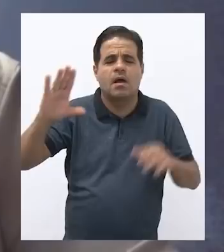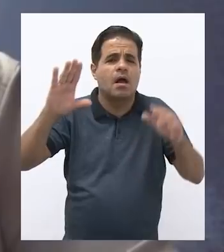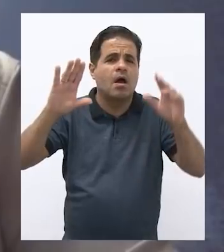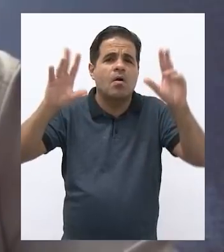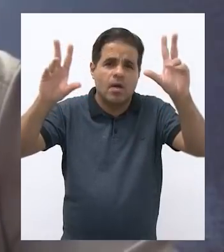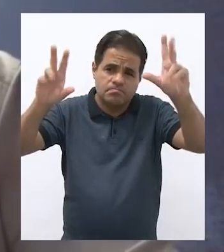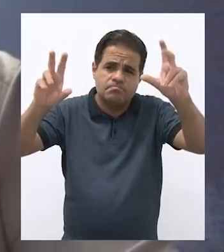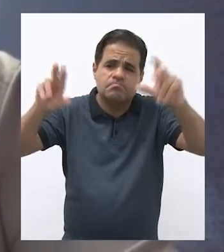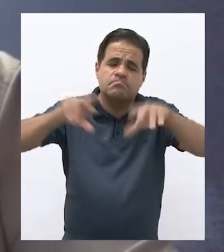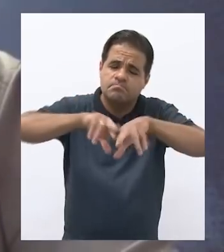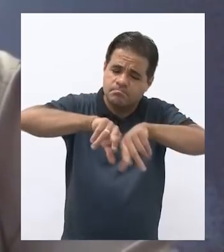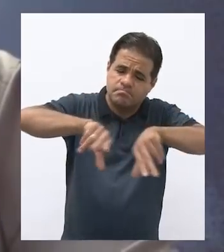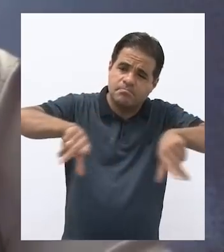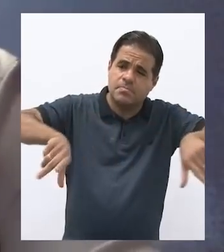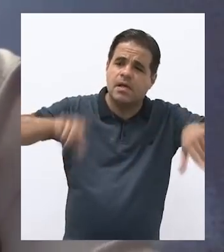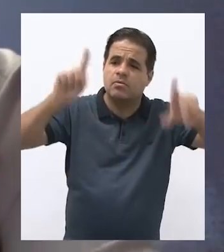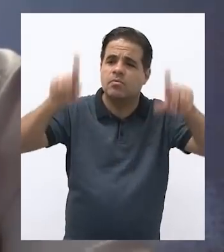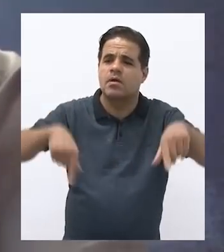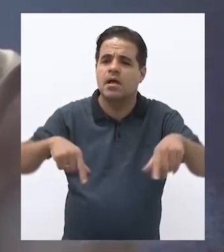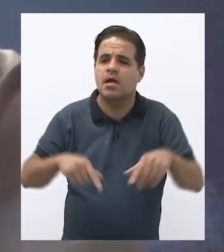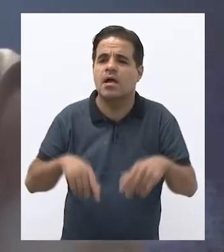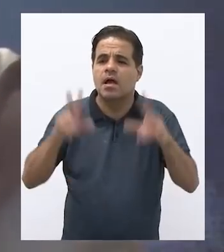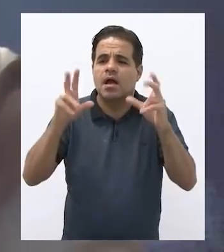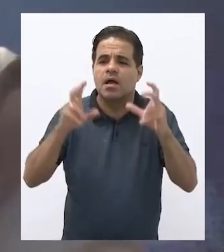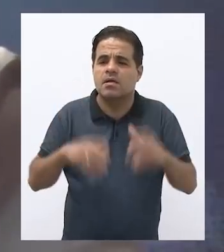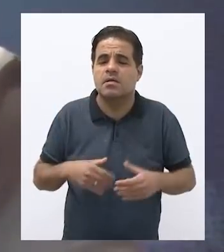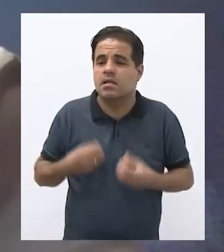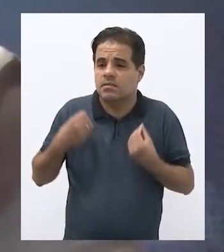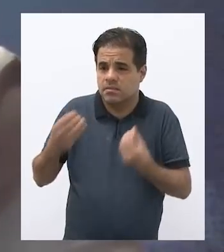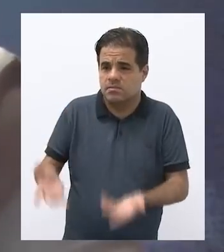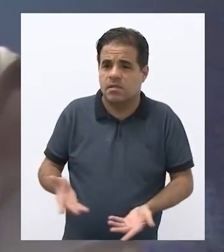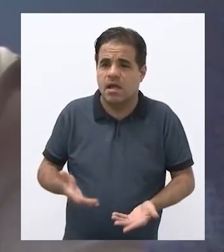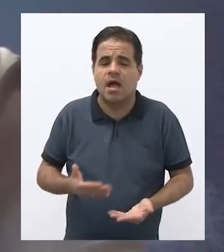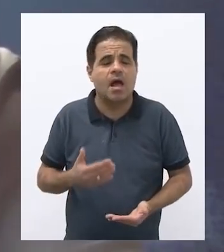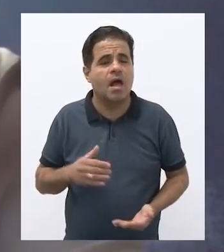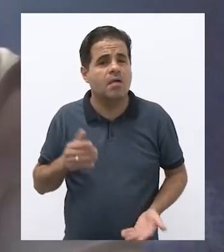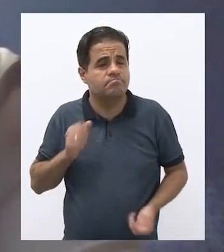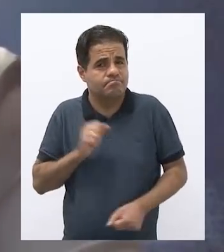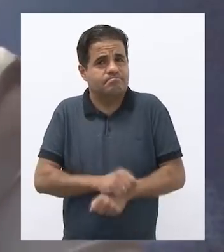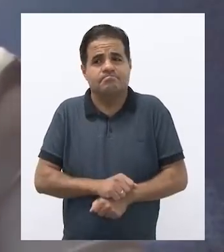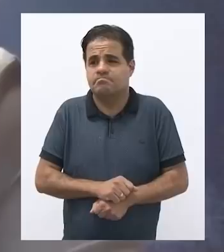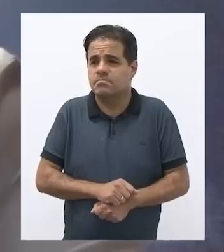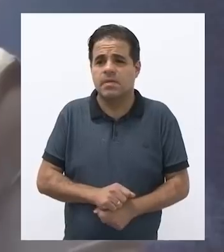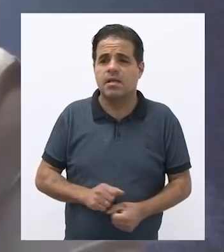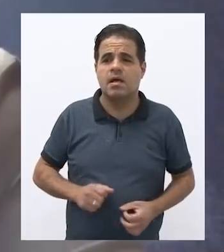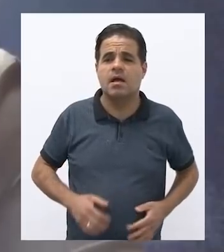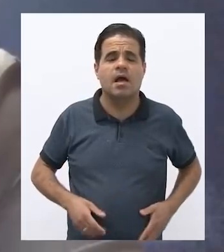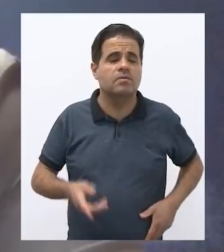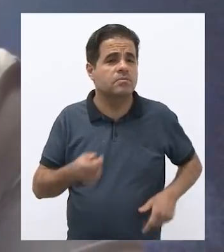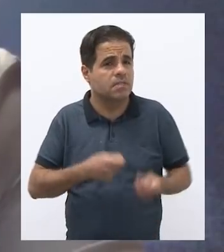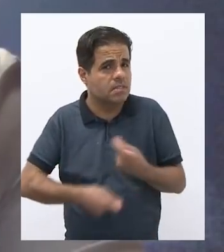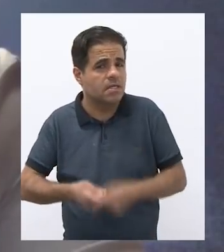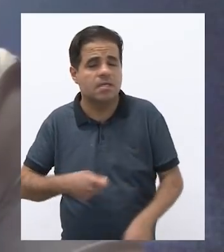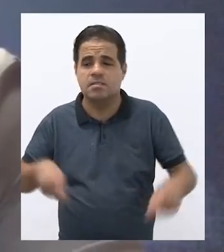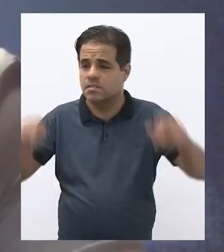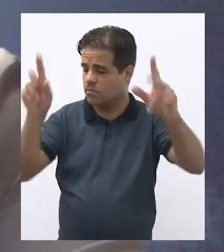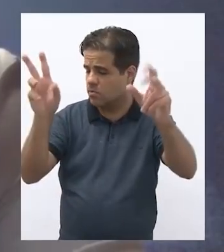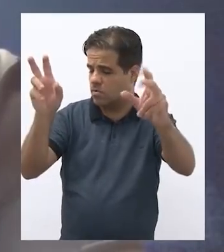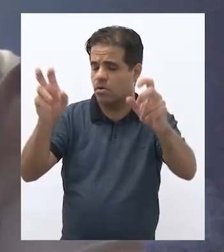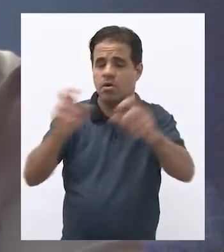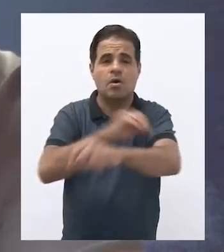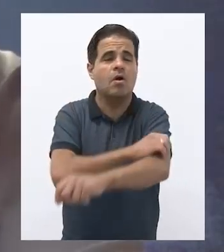aspecto, ele é a questão, ele está amparado na questão econômica,